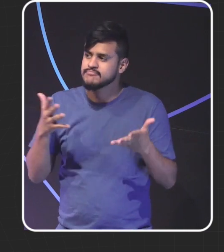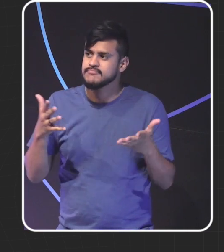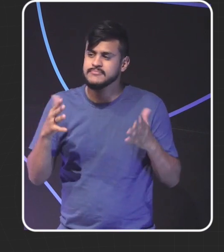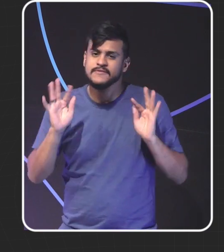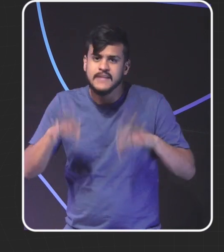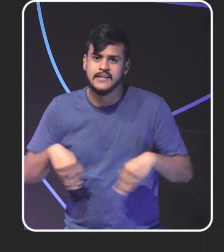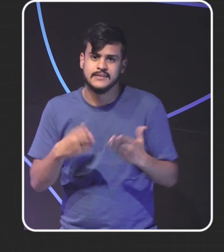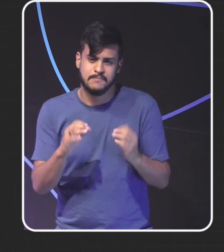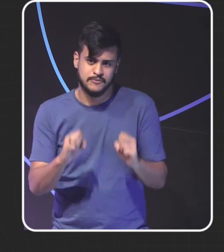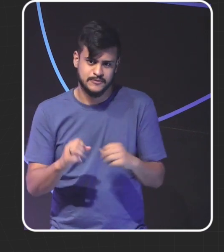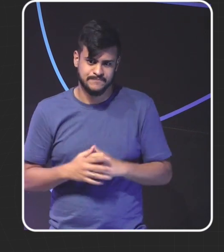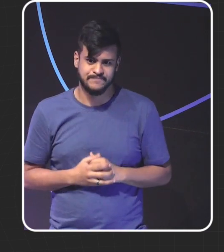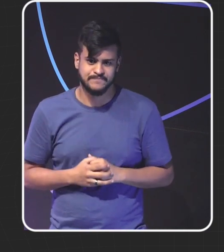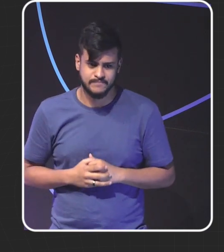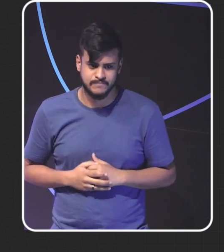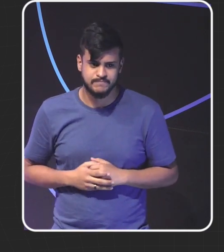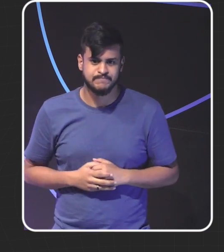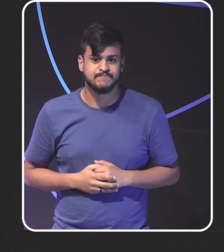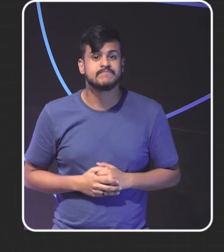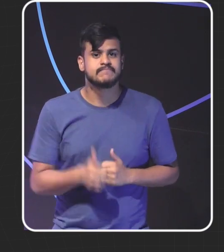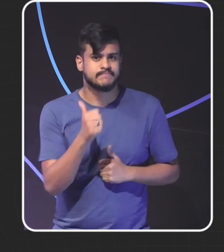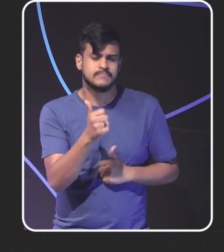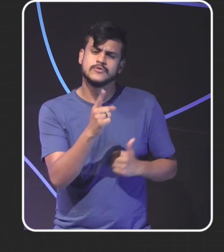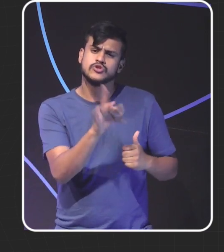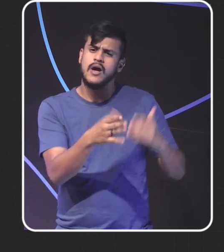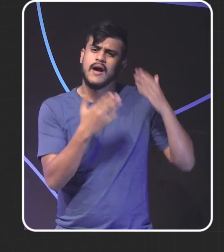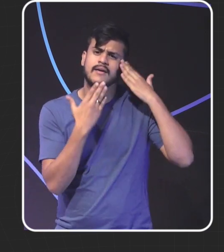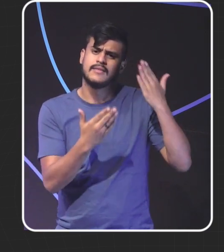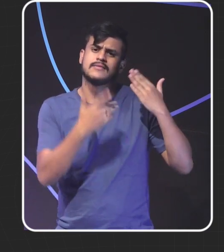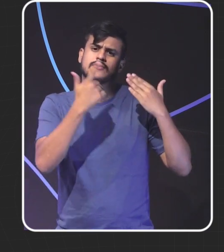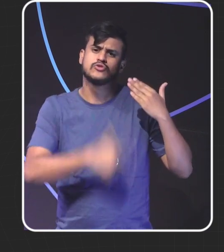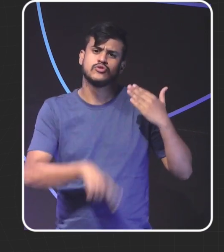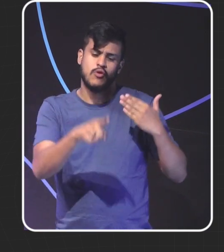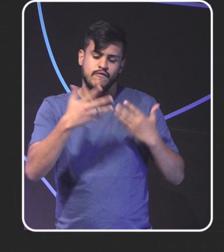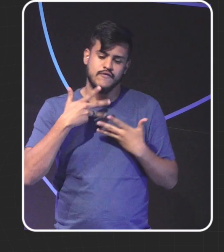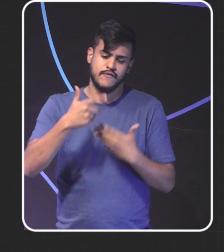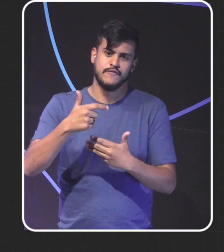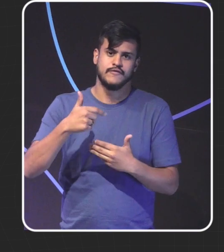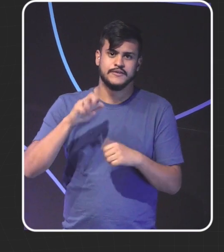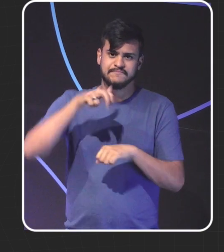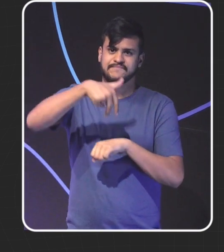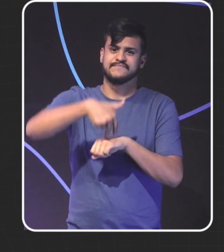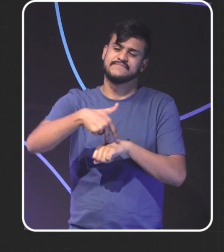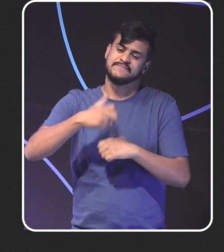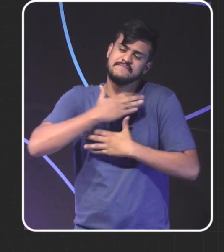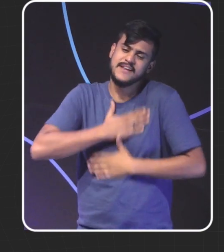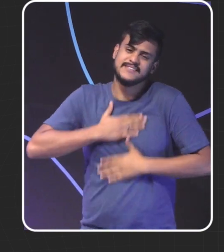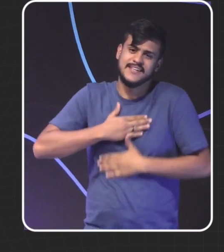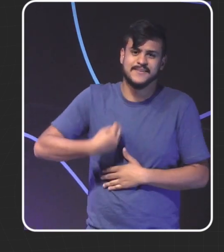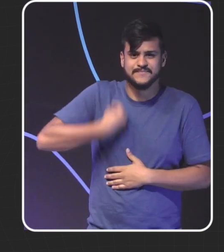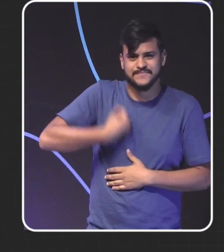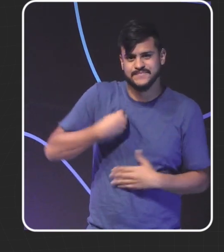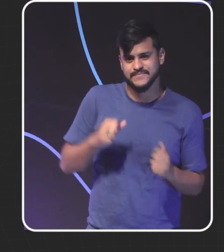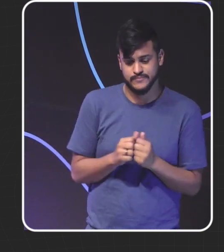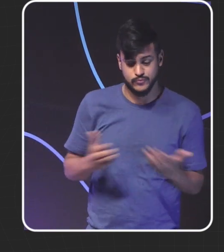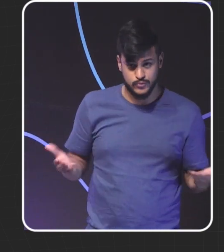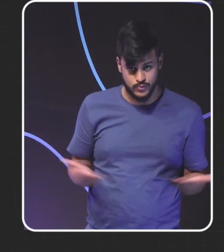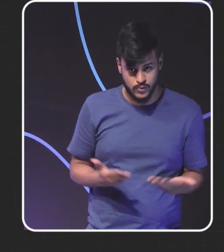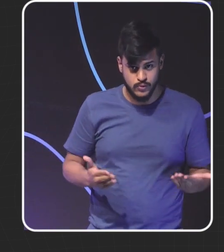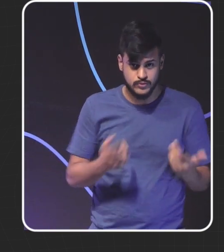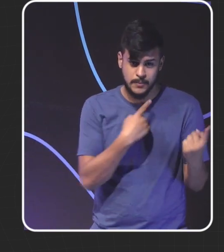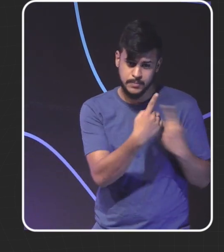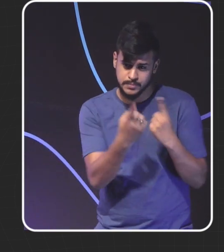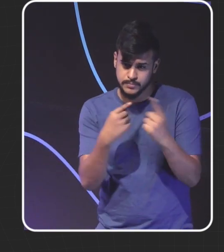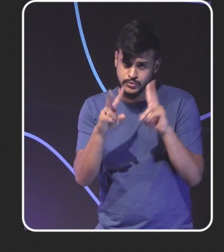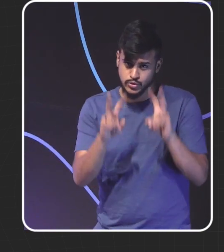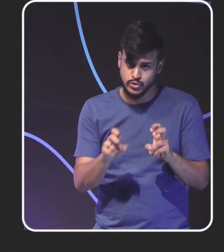despedir. Não, só queria agradecer de novo o convite. Para mim é um prazer estar aqui com vocês, discutindo sobre esse